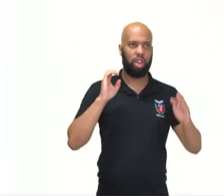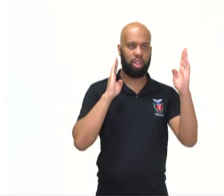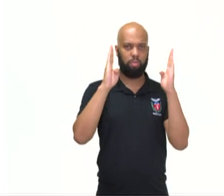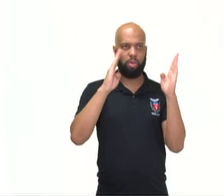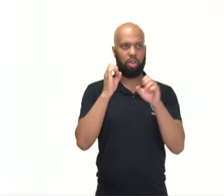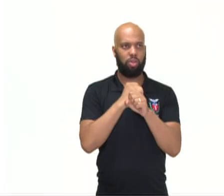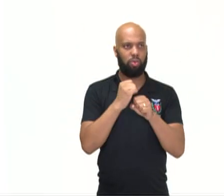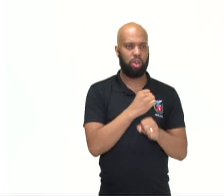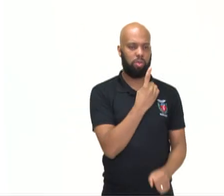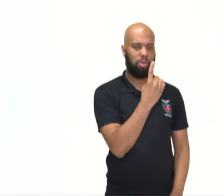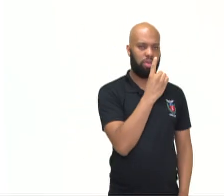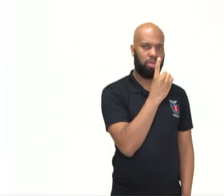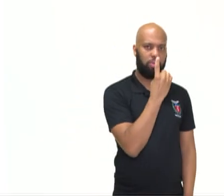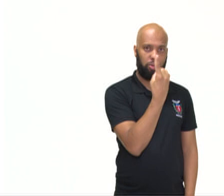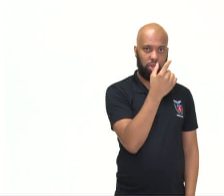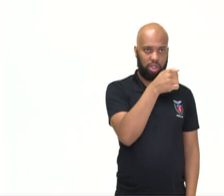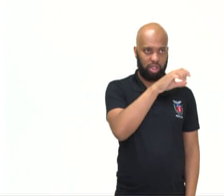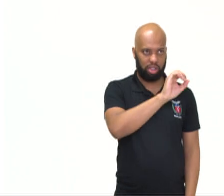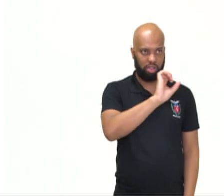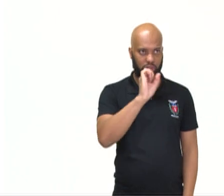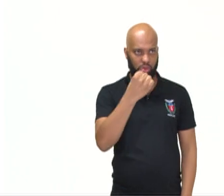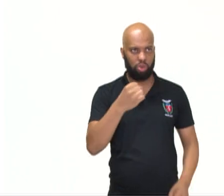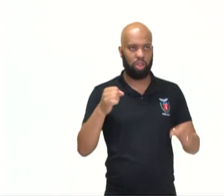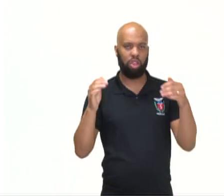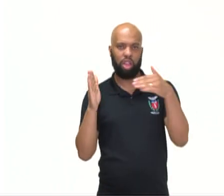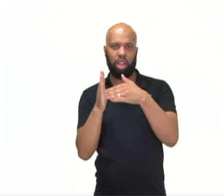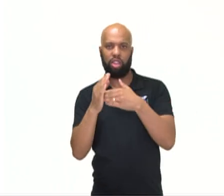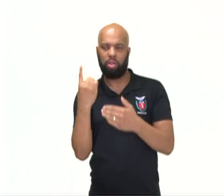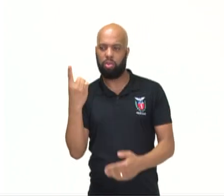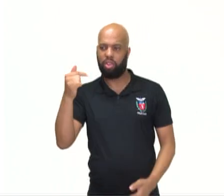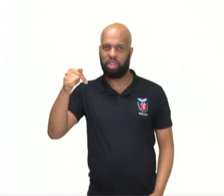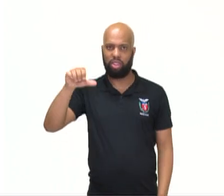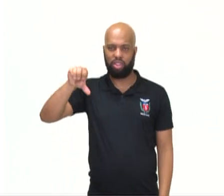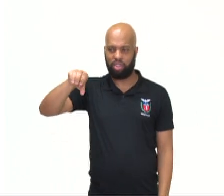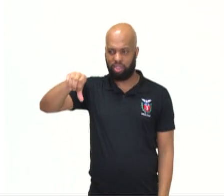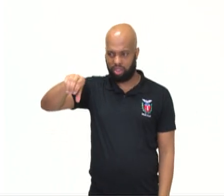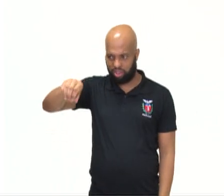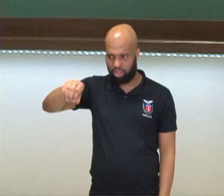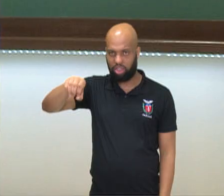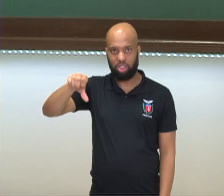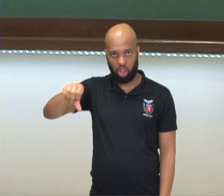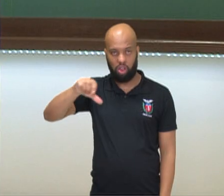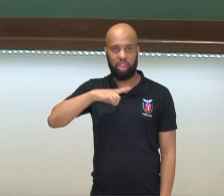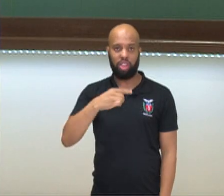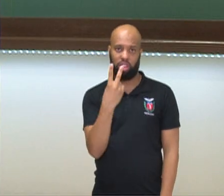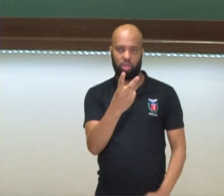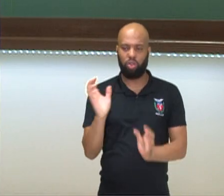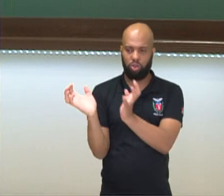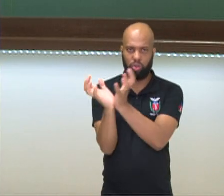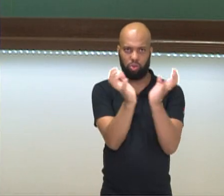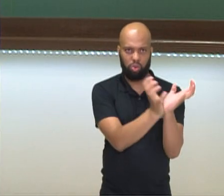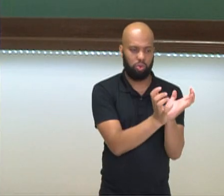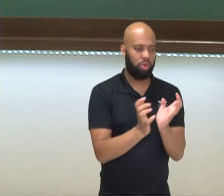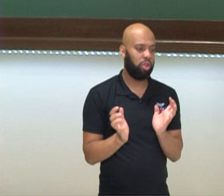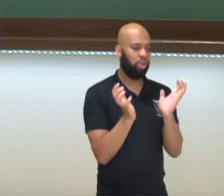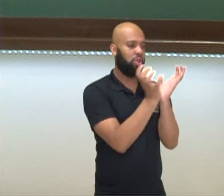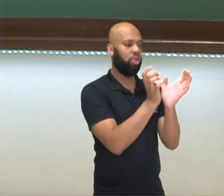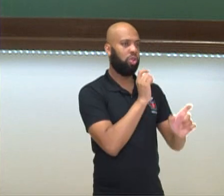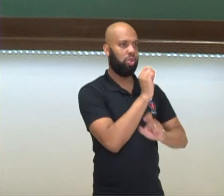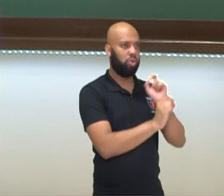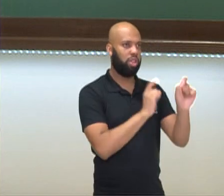anos de 1708 e 1709 e ela vai envolver dois grupos. De um lado,